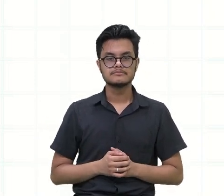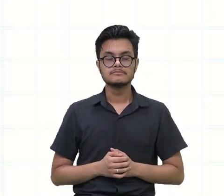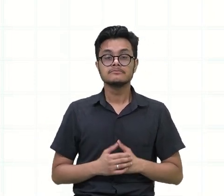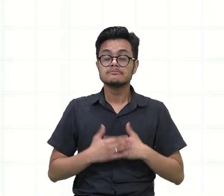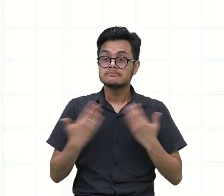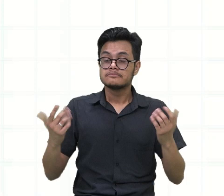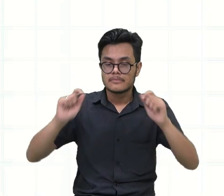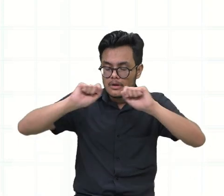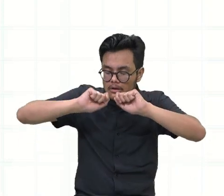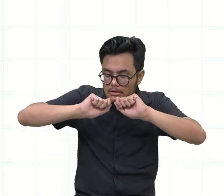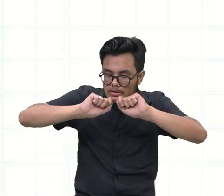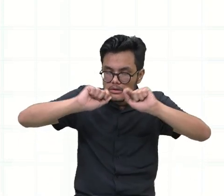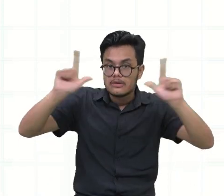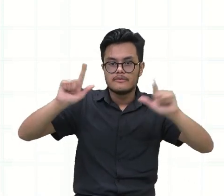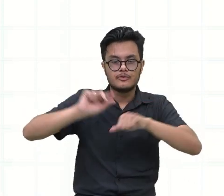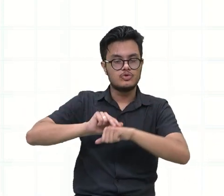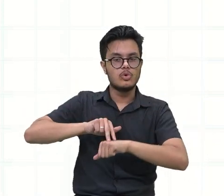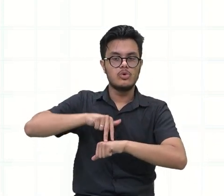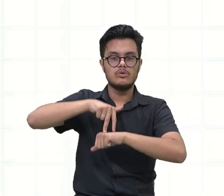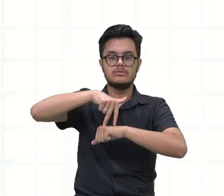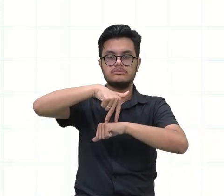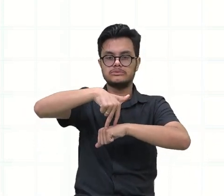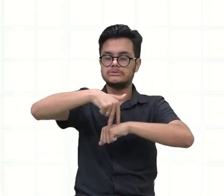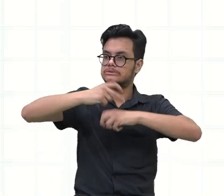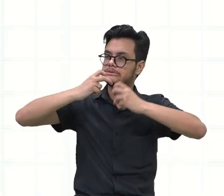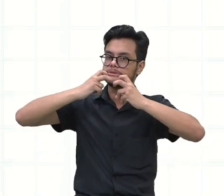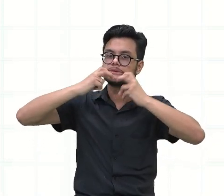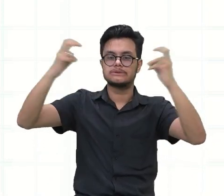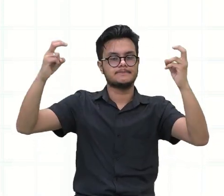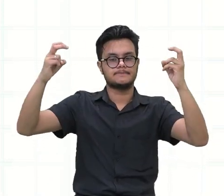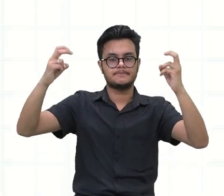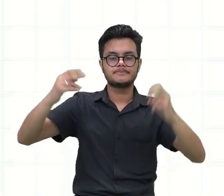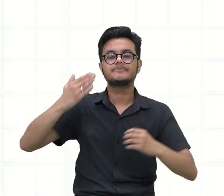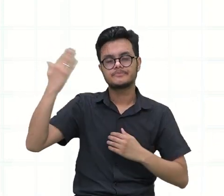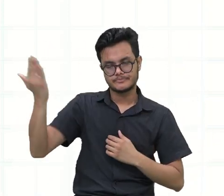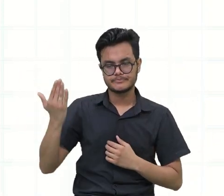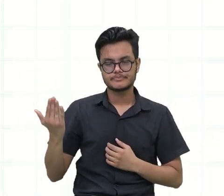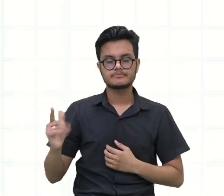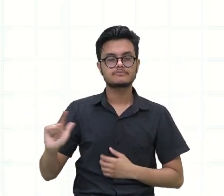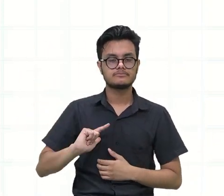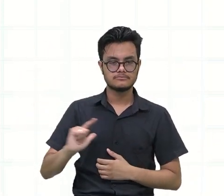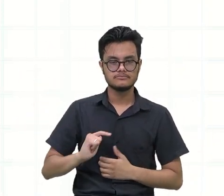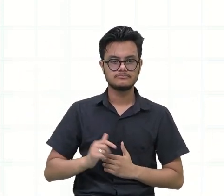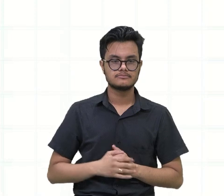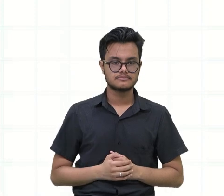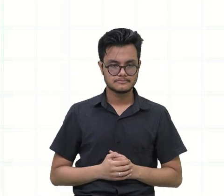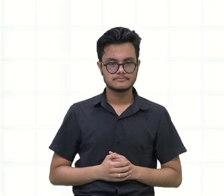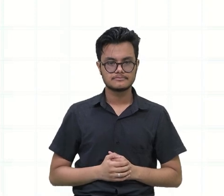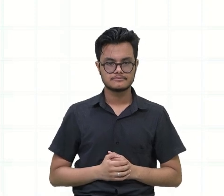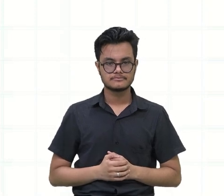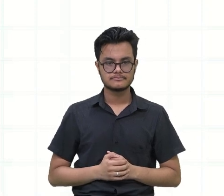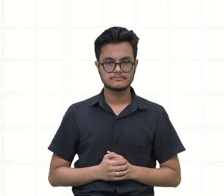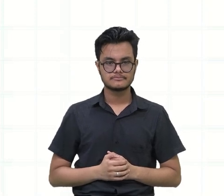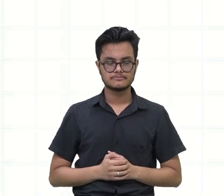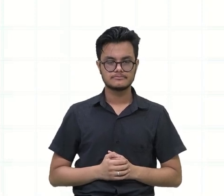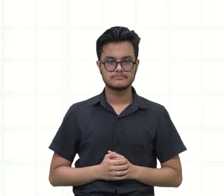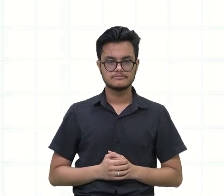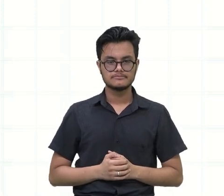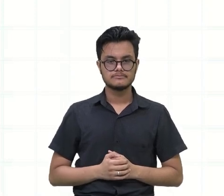e começou a gritar. Olha, primeiro verbo, segundo verbo, terceiro verbo. Então, aqui eu tenho